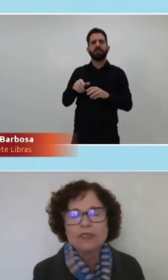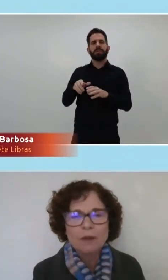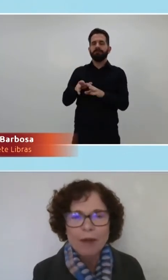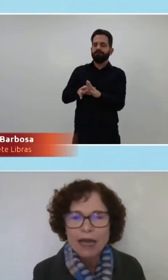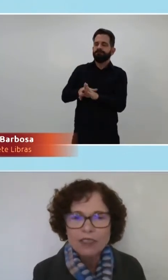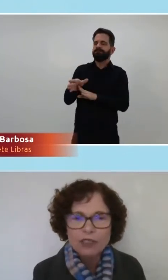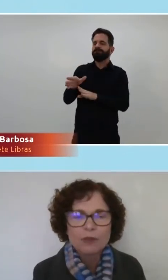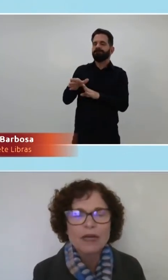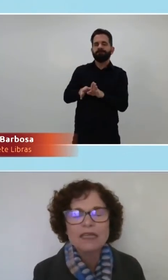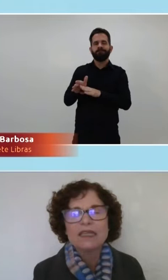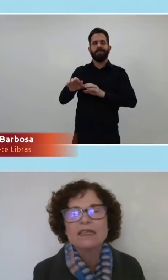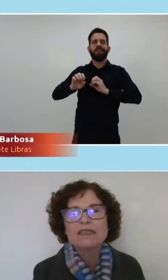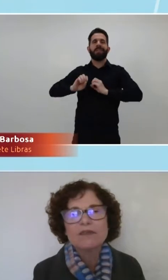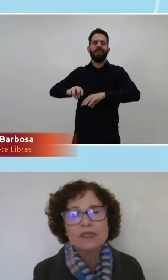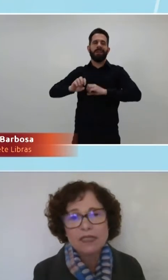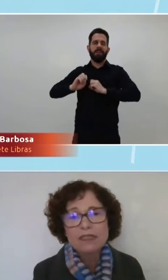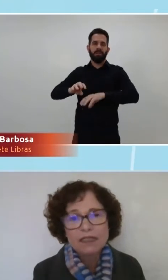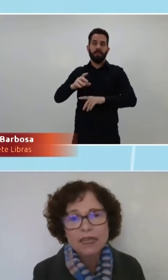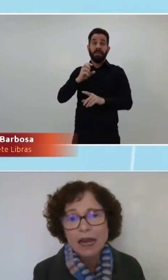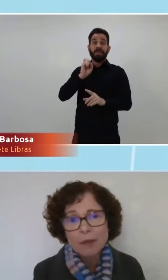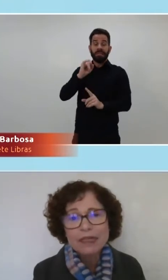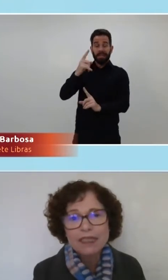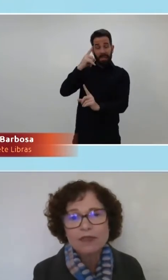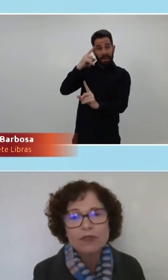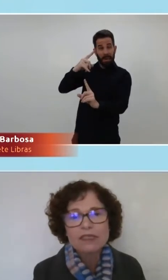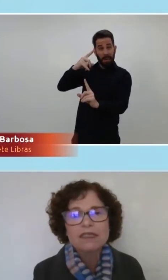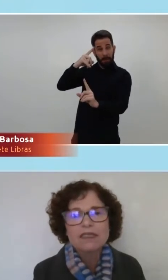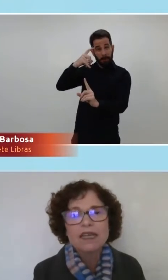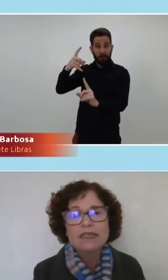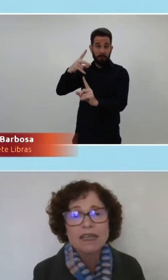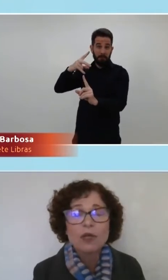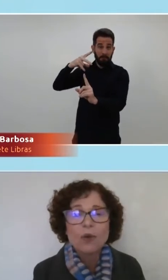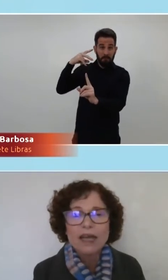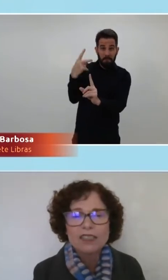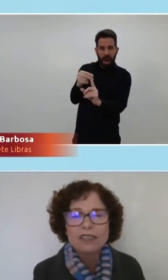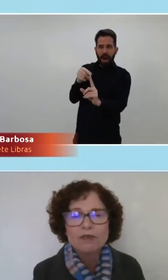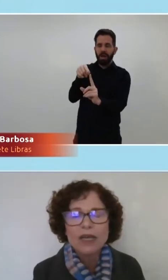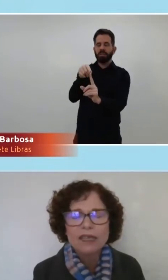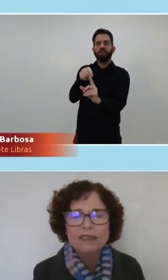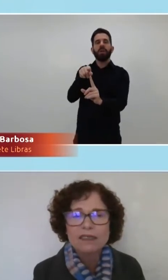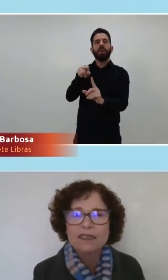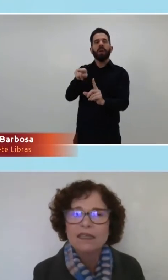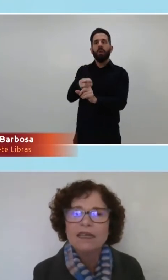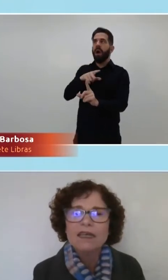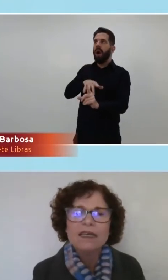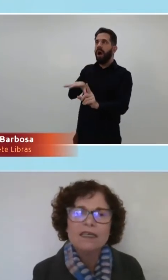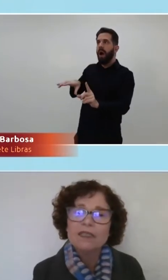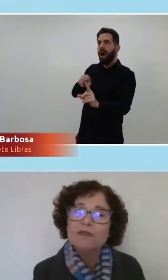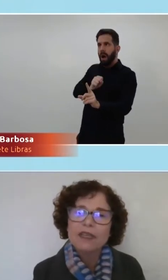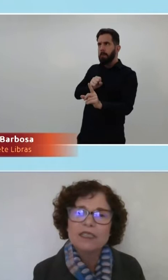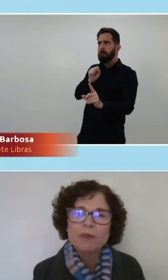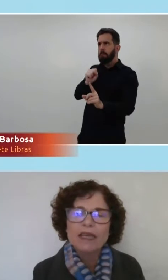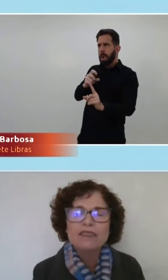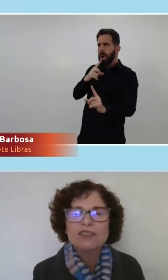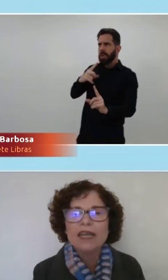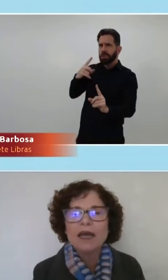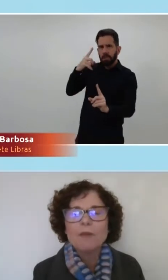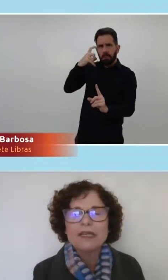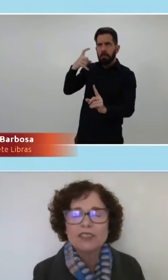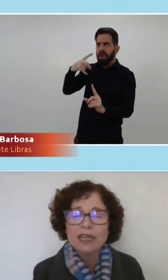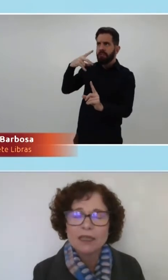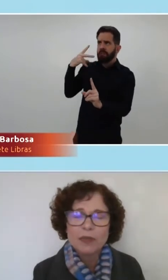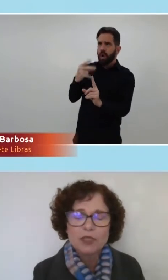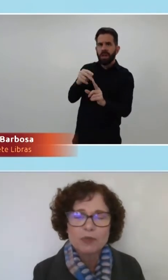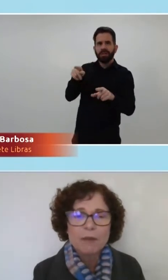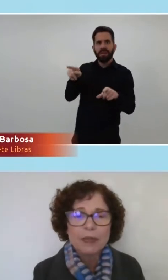quando você bate numa criança, você ensina ela a bater, você ensina essa linguagem da violência. E, infelizmente, né, a